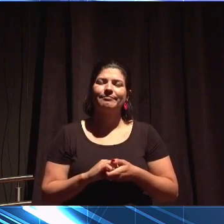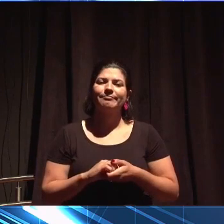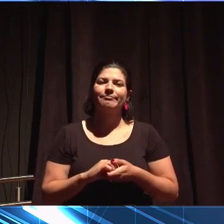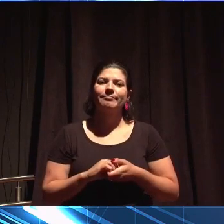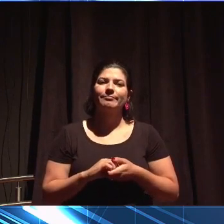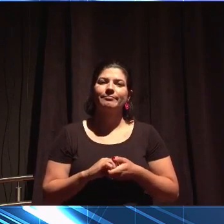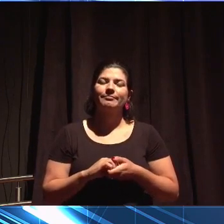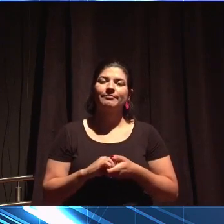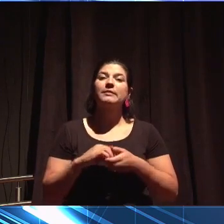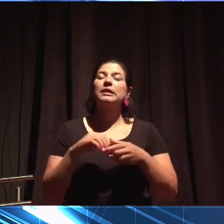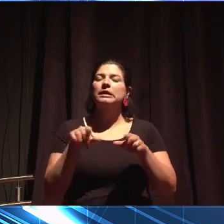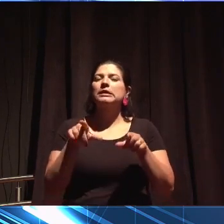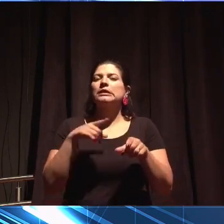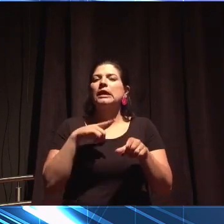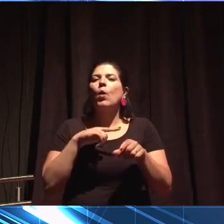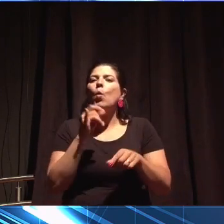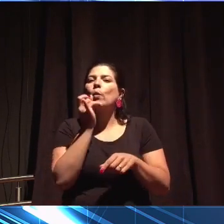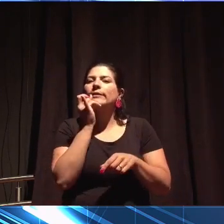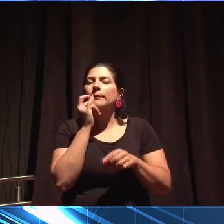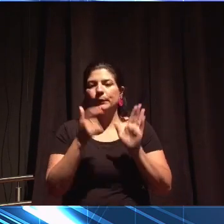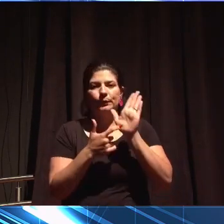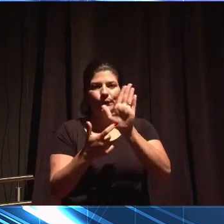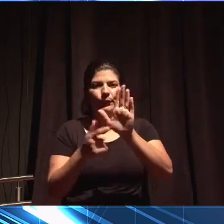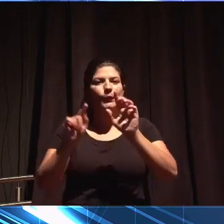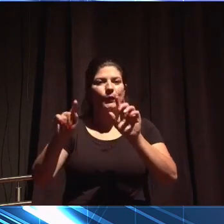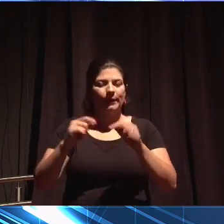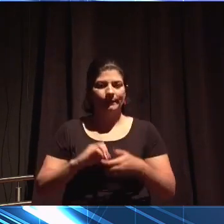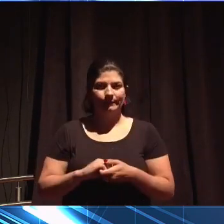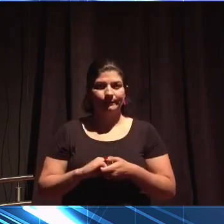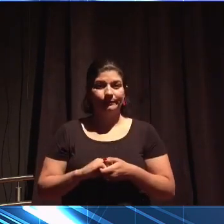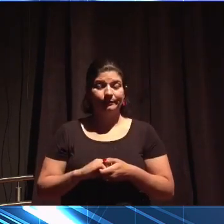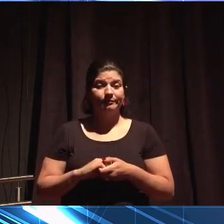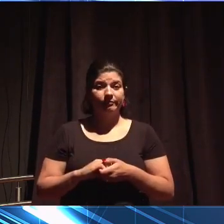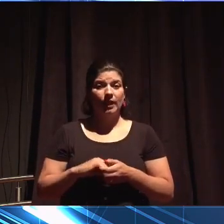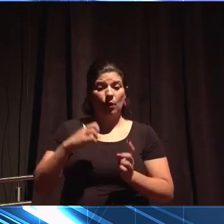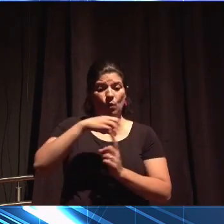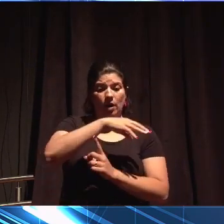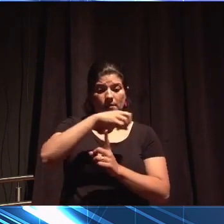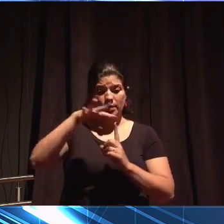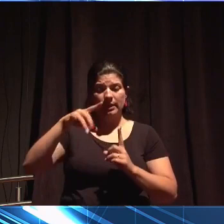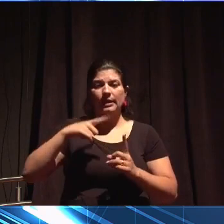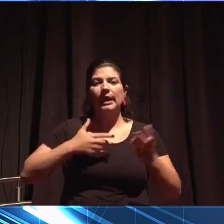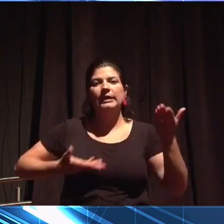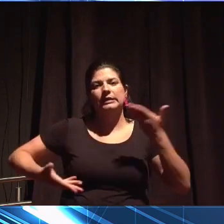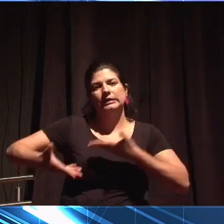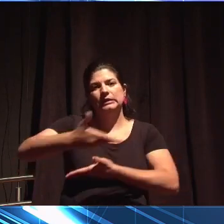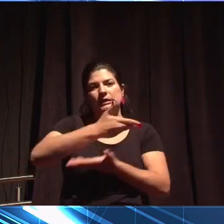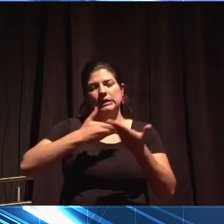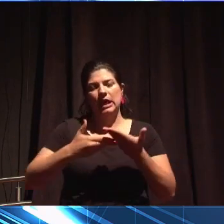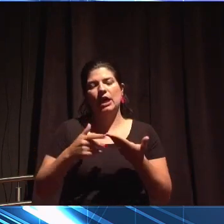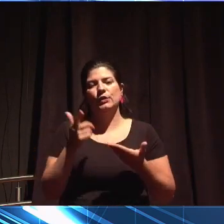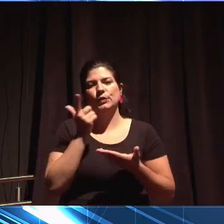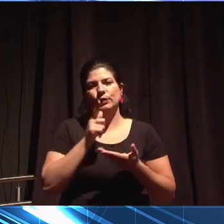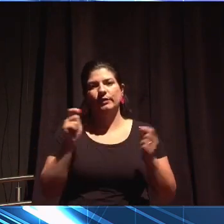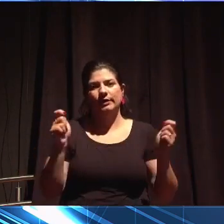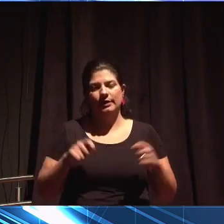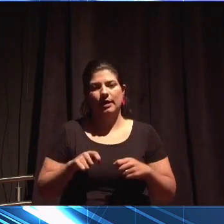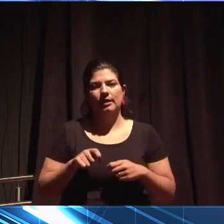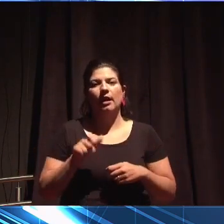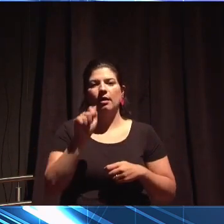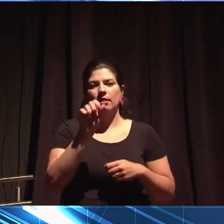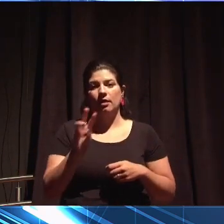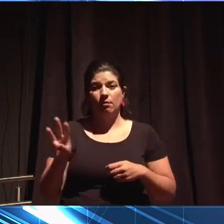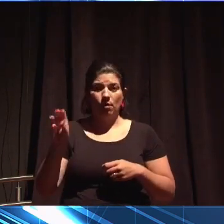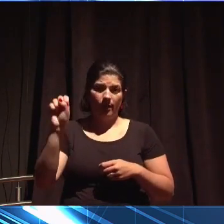gente tem a gente trouxe alguns exemplos, né? Então, o primeiro é uma aplicação Spring Boot que ela interage ali com um bucket S3 da AWS.